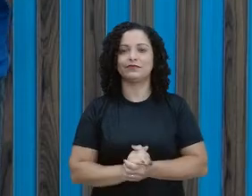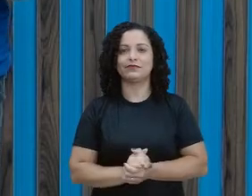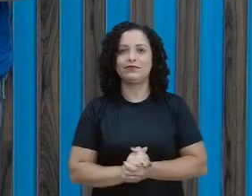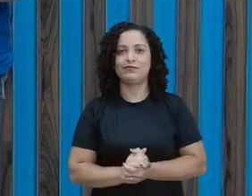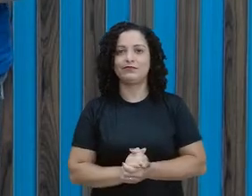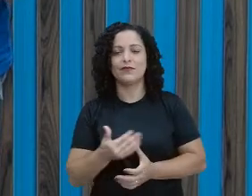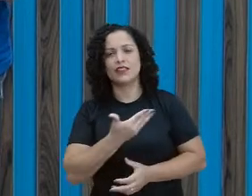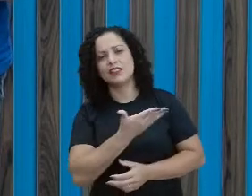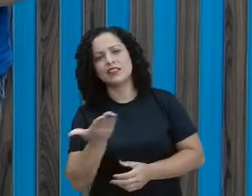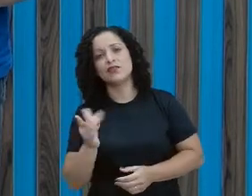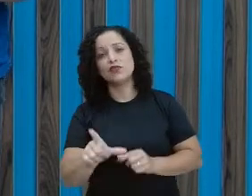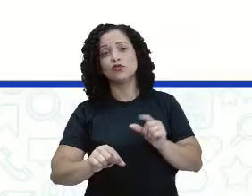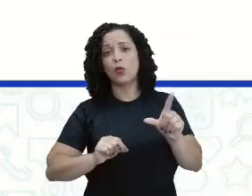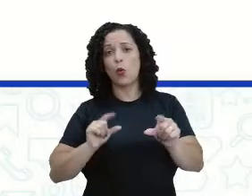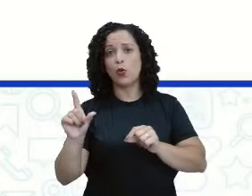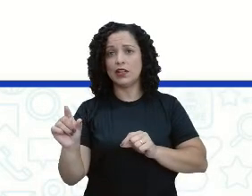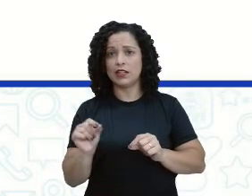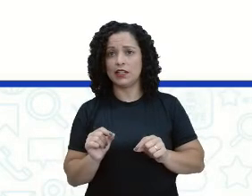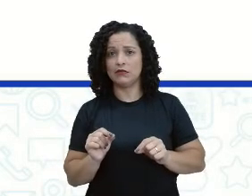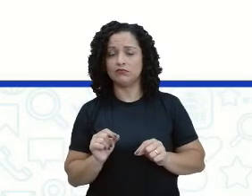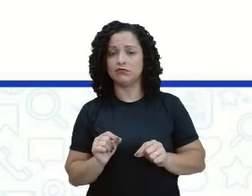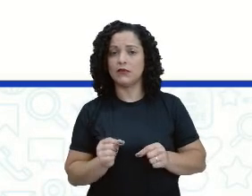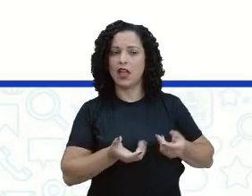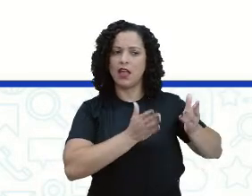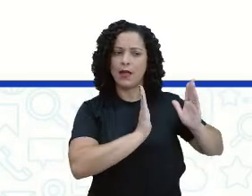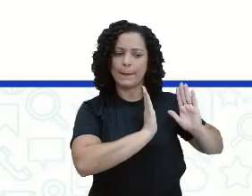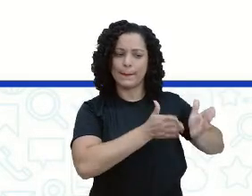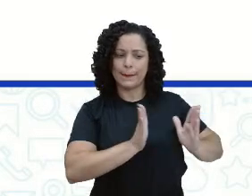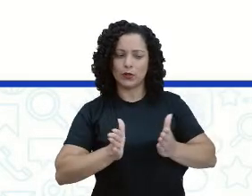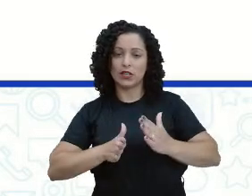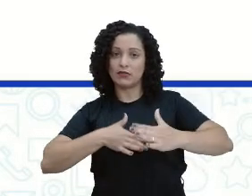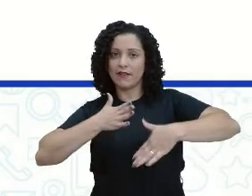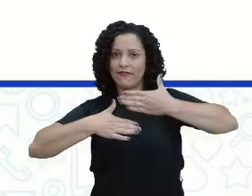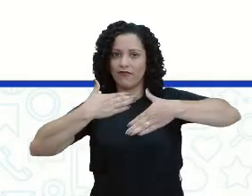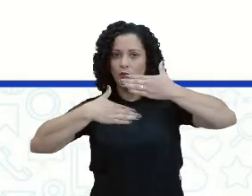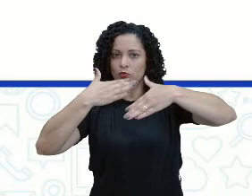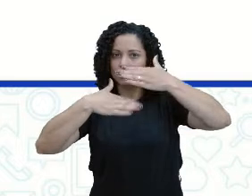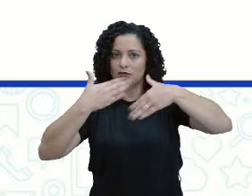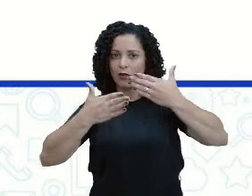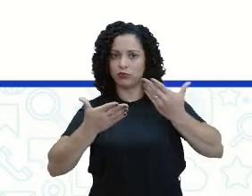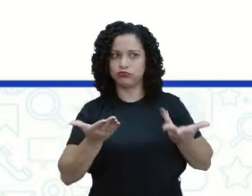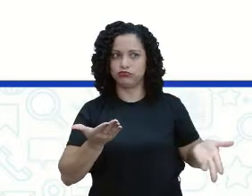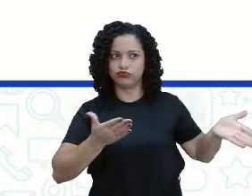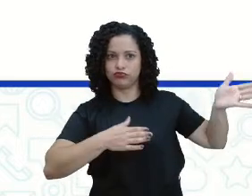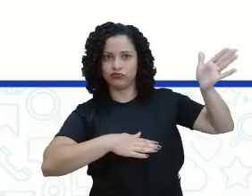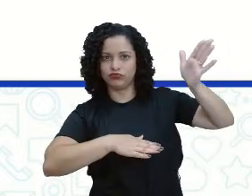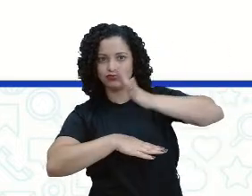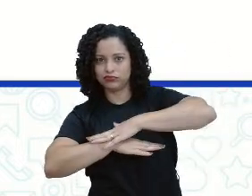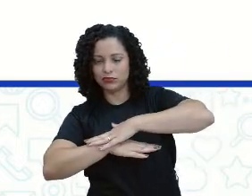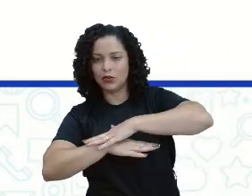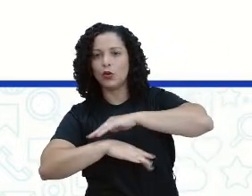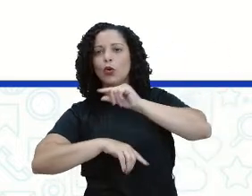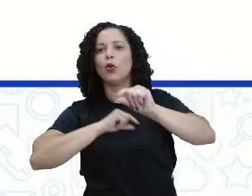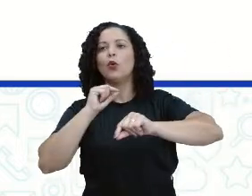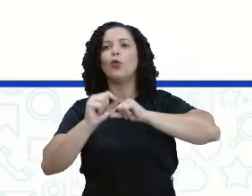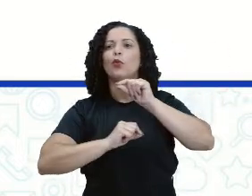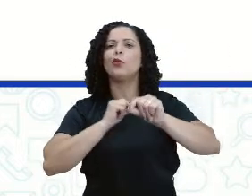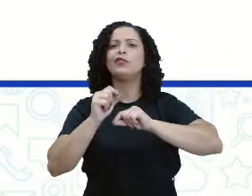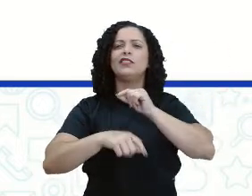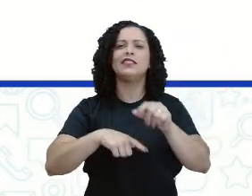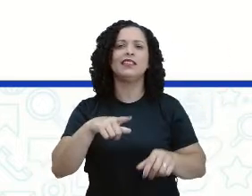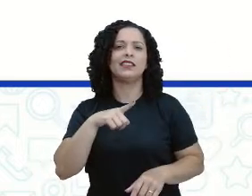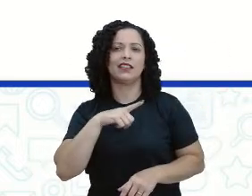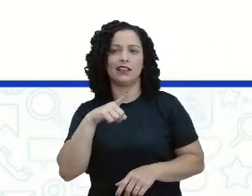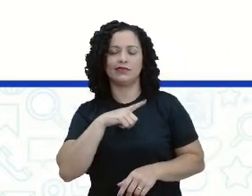vão escolher, gente, sobre a evolução do que vocês ouviram até agora. O que é que fala, né?